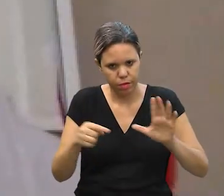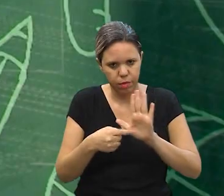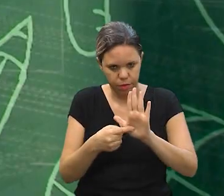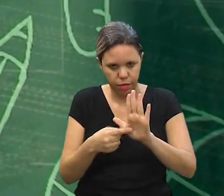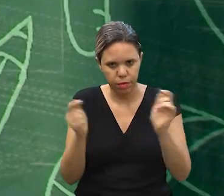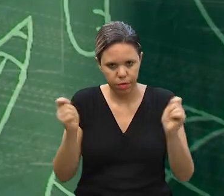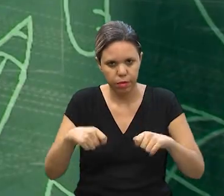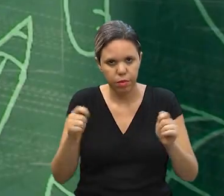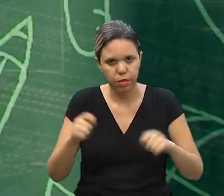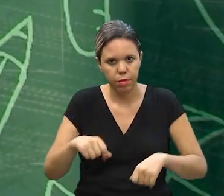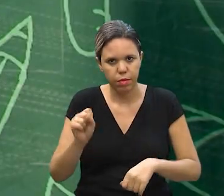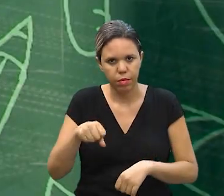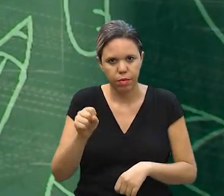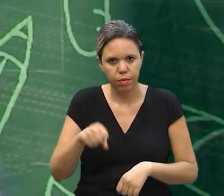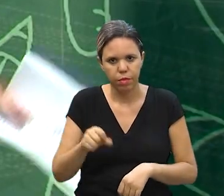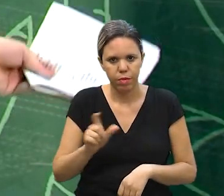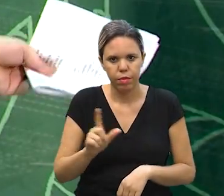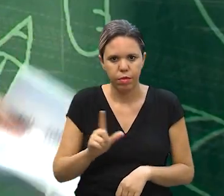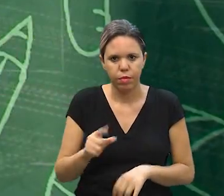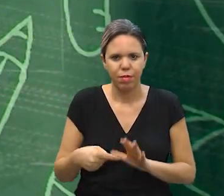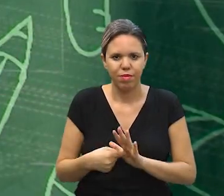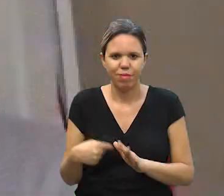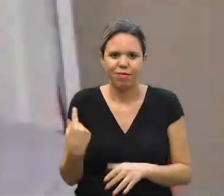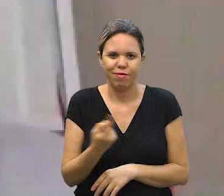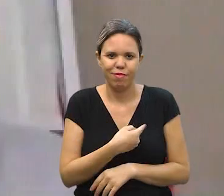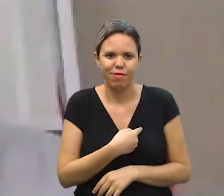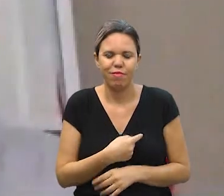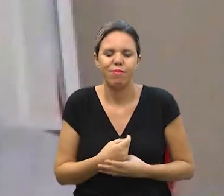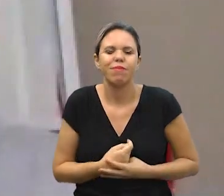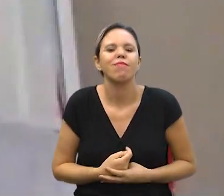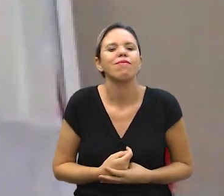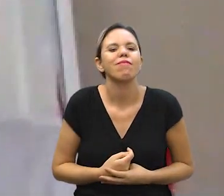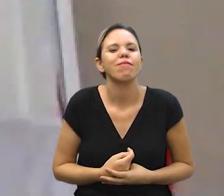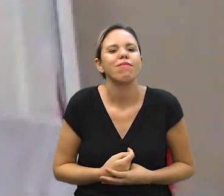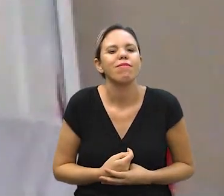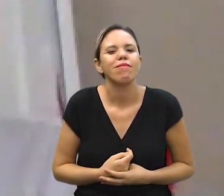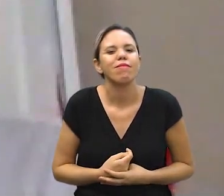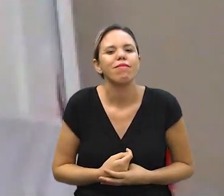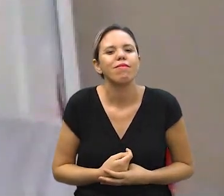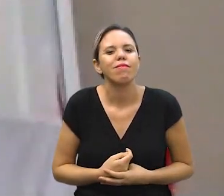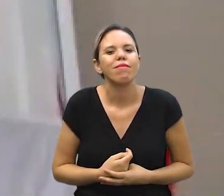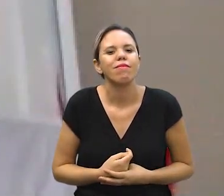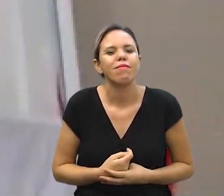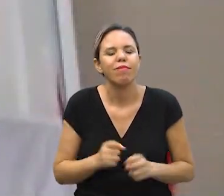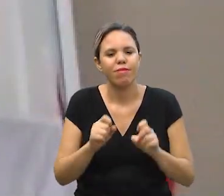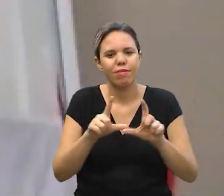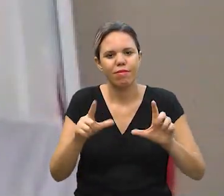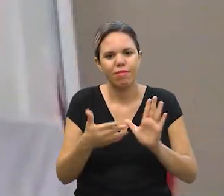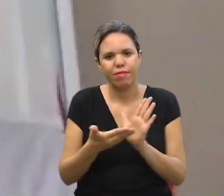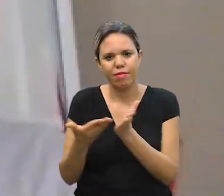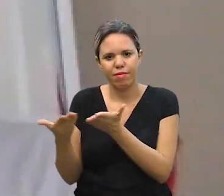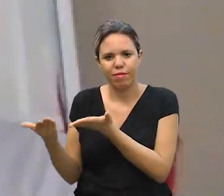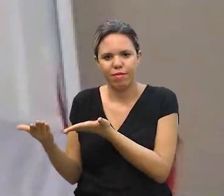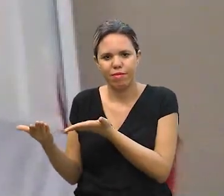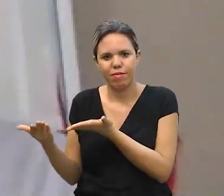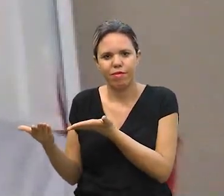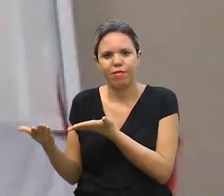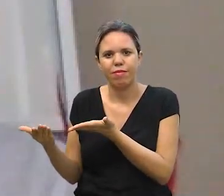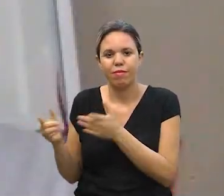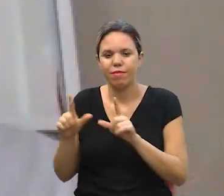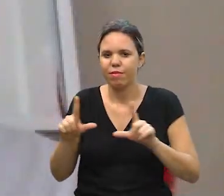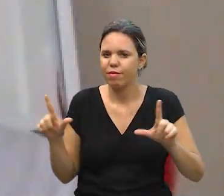mostrar? Claro que pode, deve, inclusive, mostra pra gente, olha só. Opa! Coloca mais um pouquinho de lado assim,